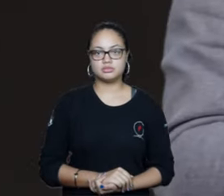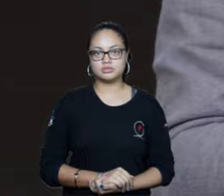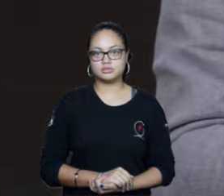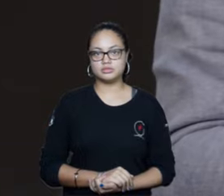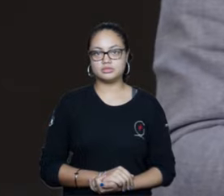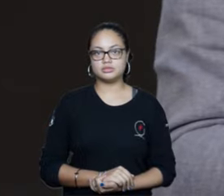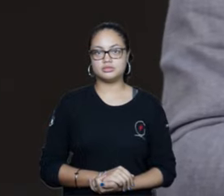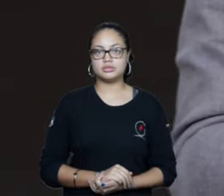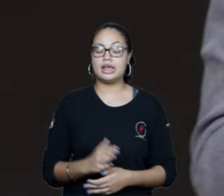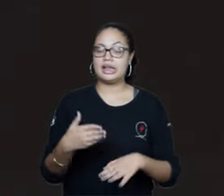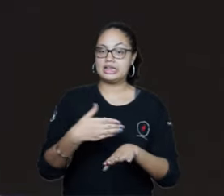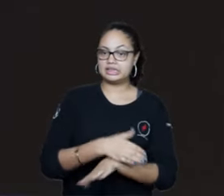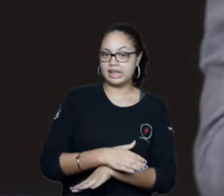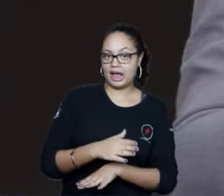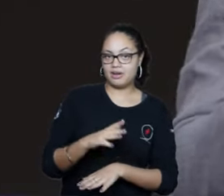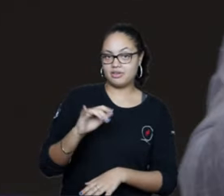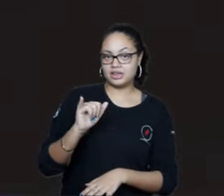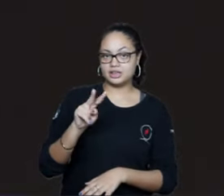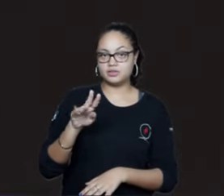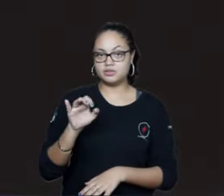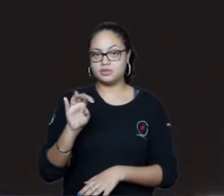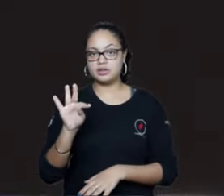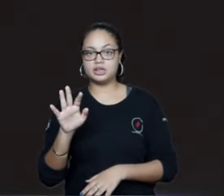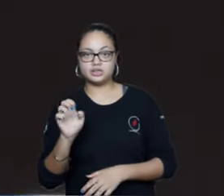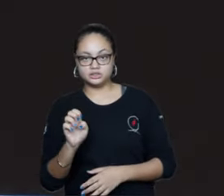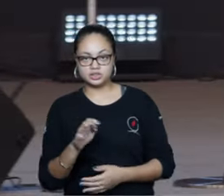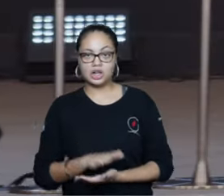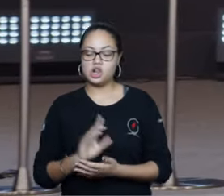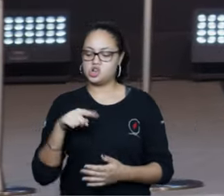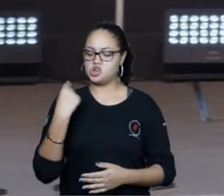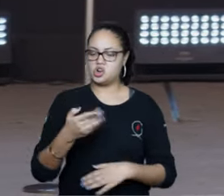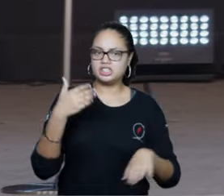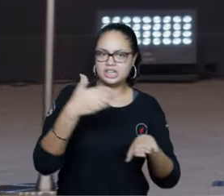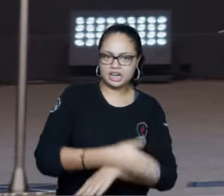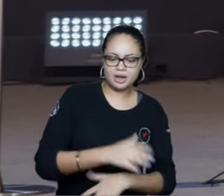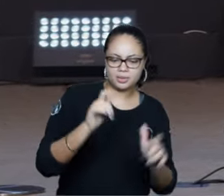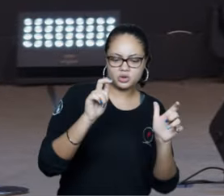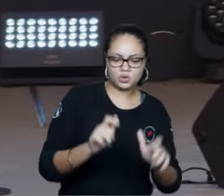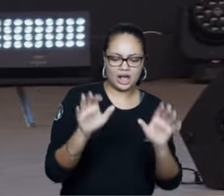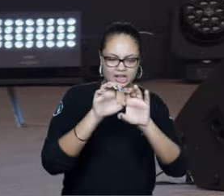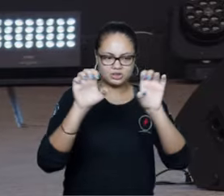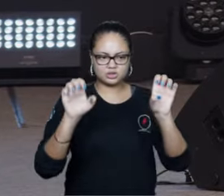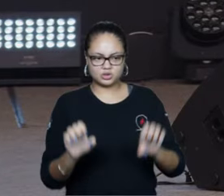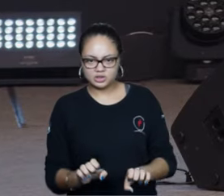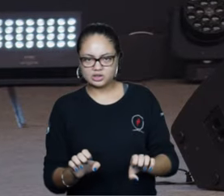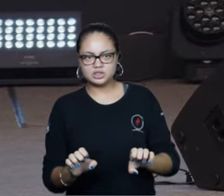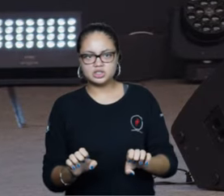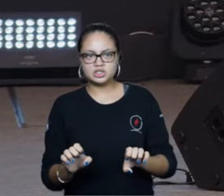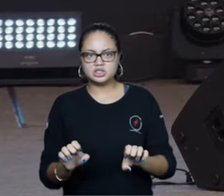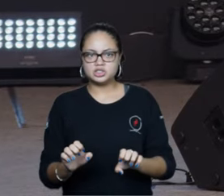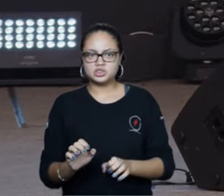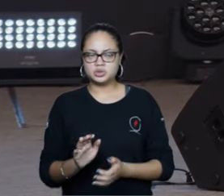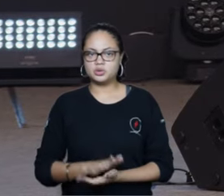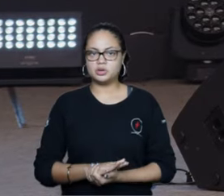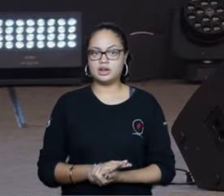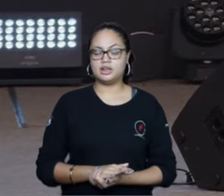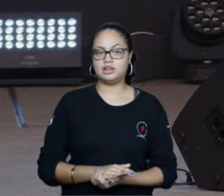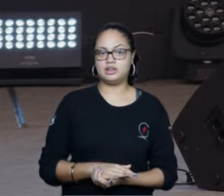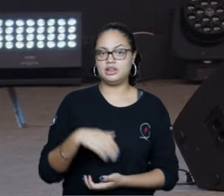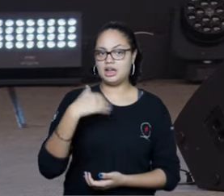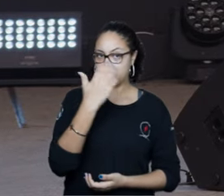entrava e Ivete Sangalo Quando nós chegamos no lugar com todo respeito a estrutura dela em relação a nossa